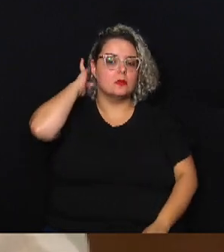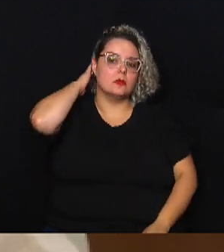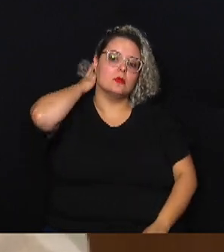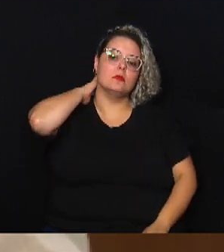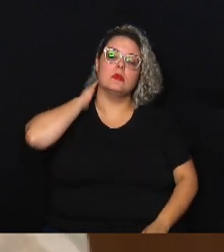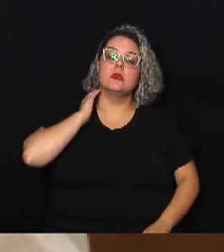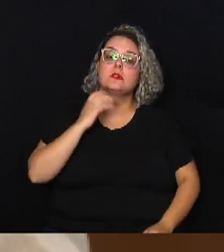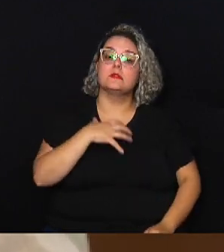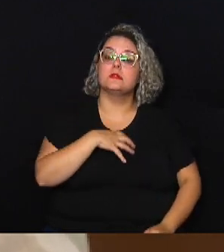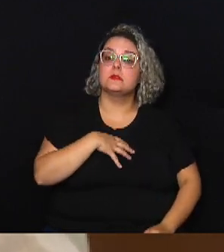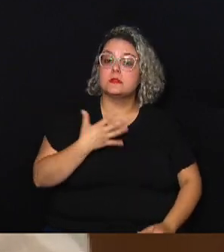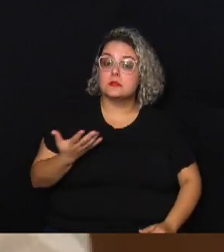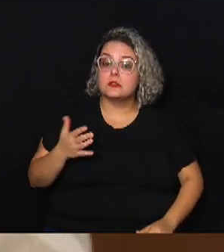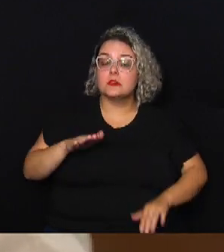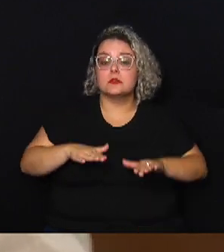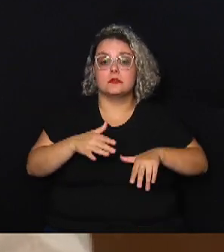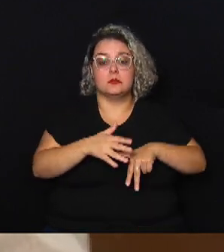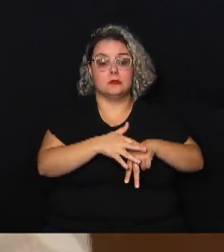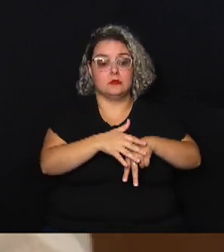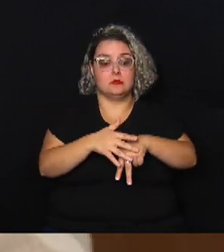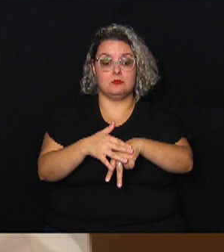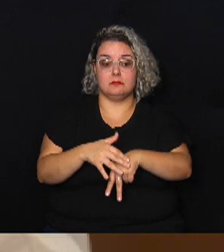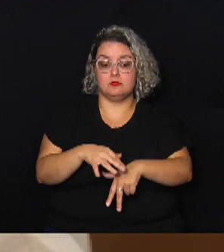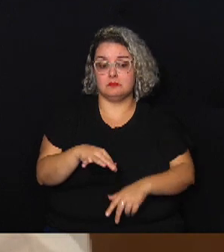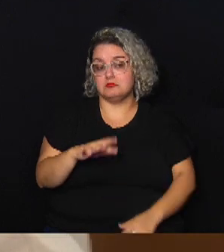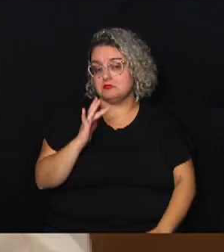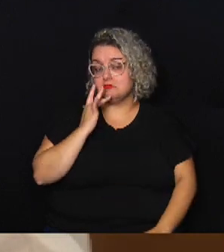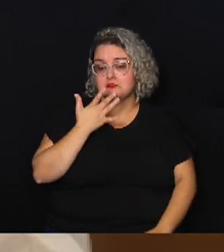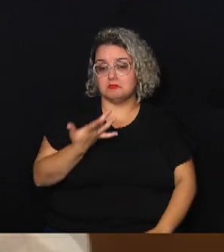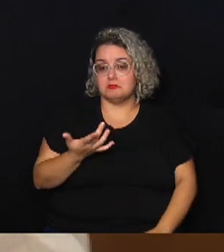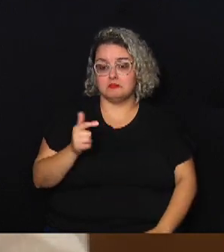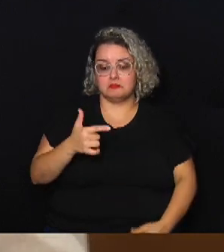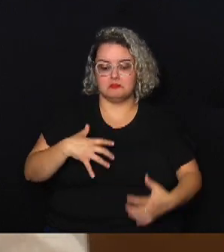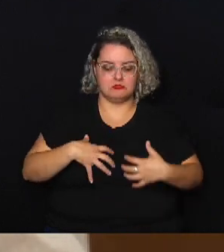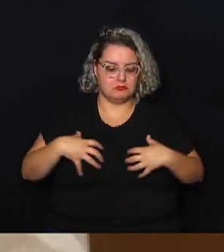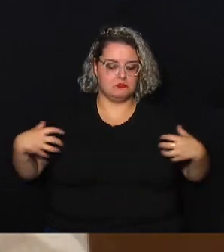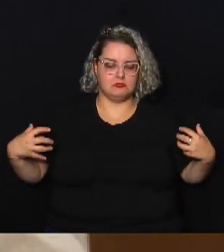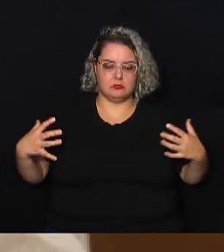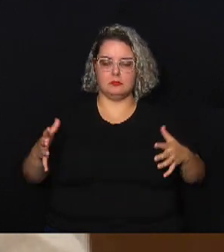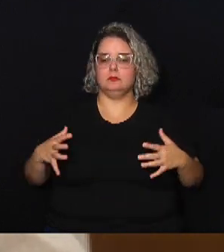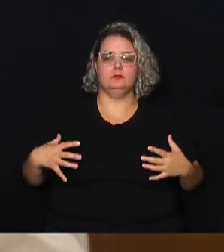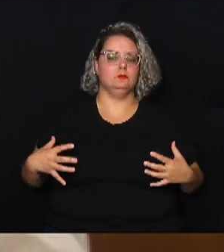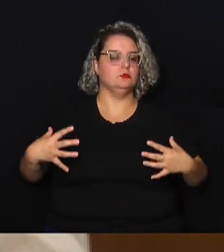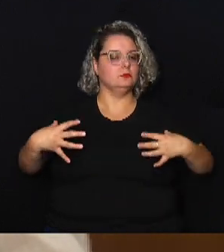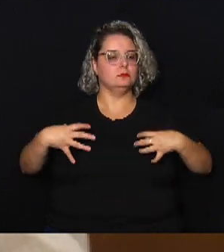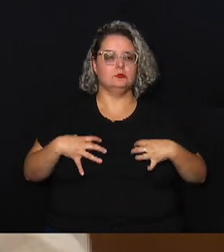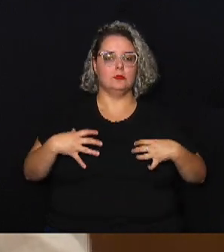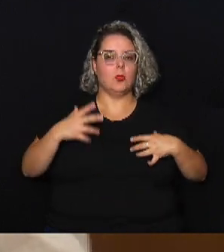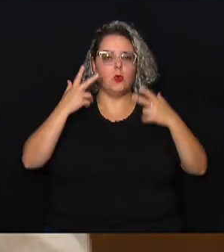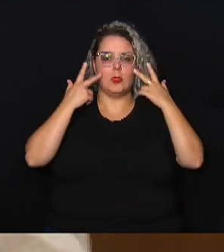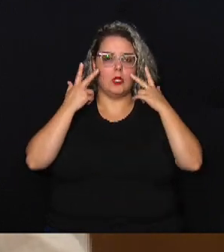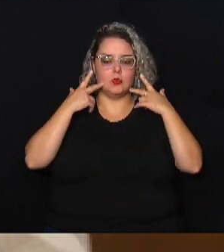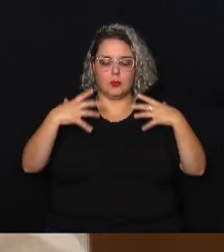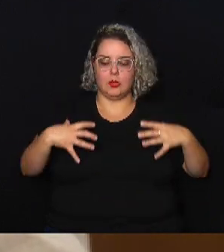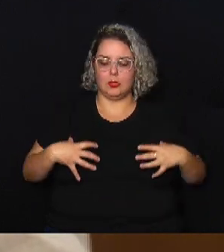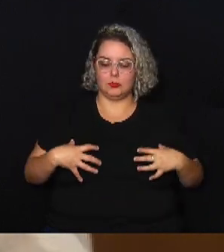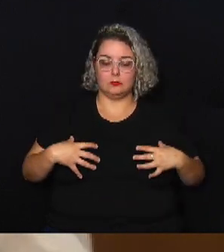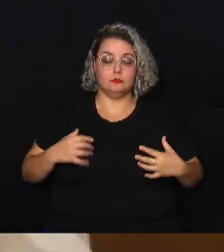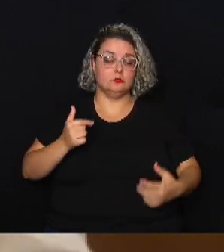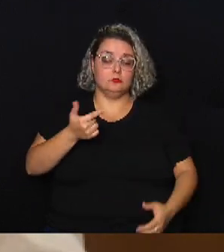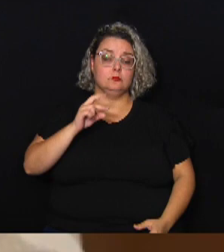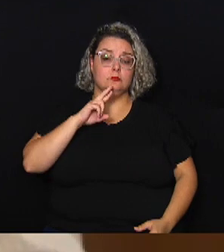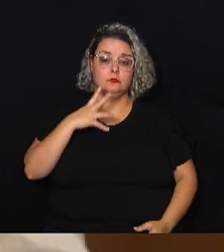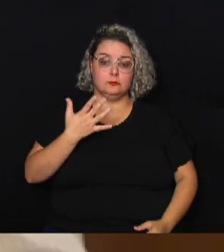sintomas, às vezes, as pacientes elas preferem ficar sem um implante, mesmo que não tenha a resolução do problema. Às vezes, elas